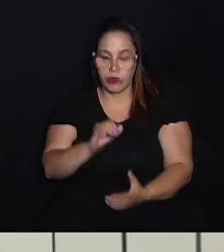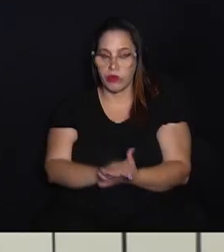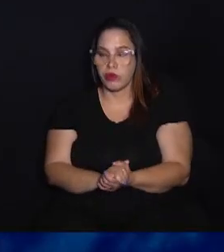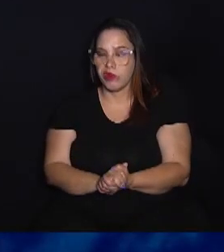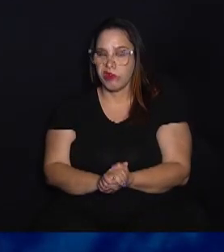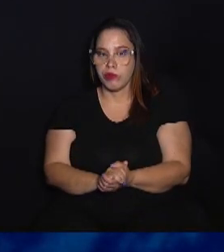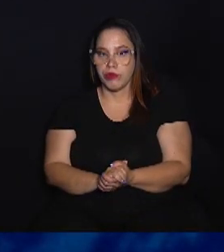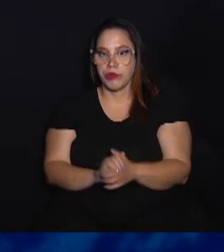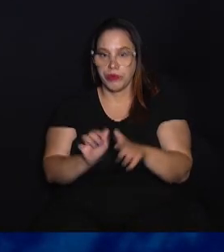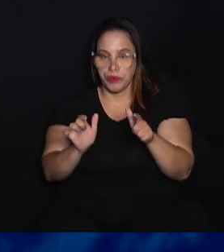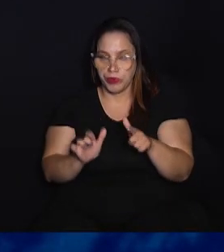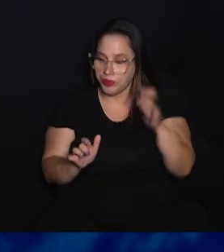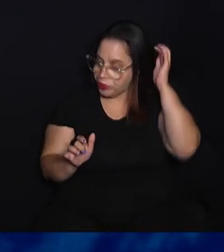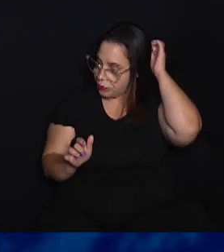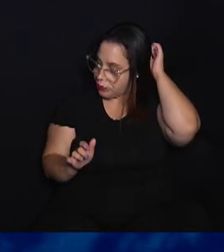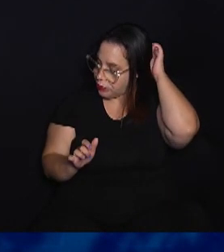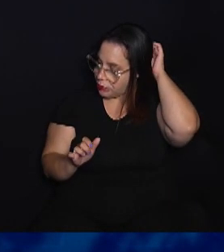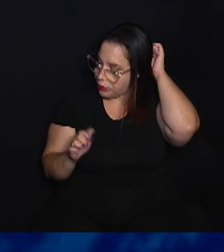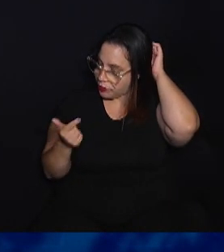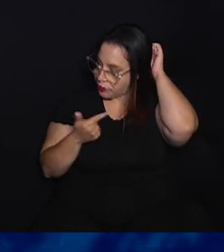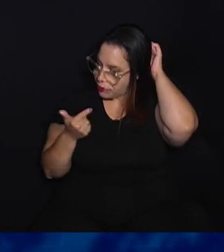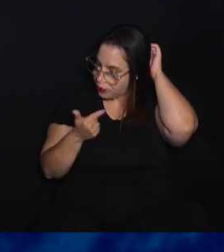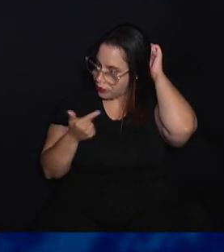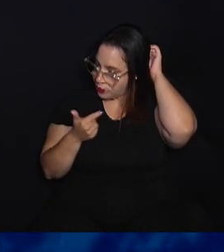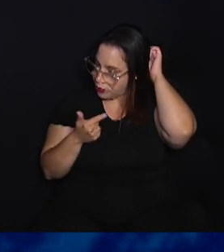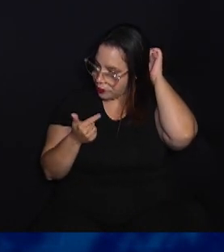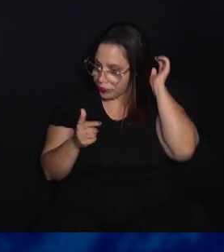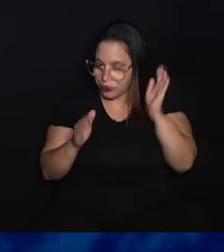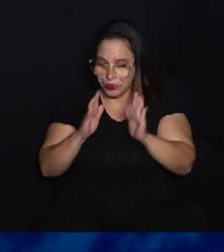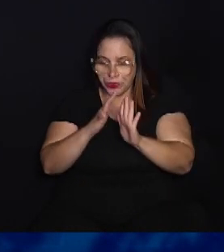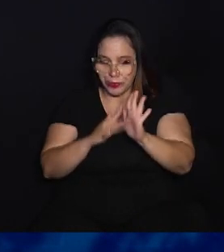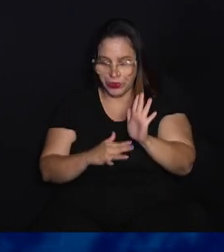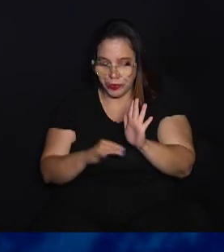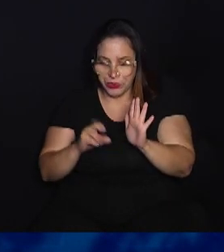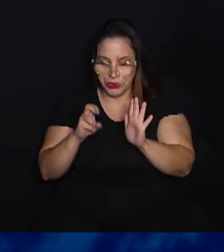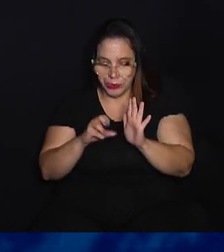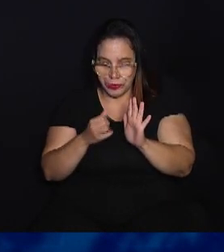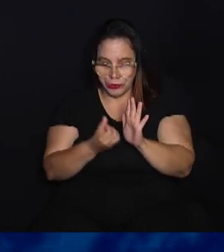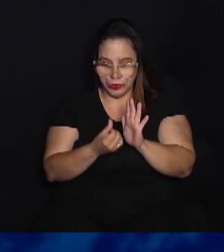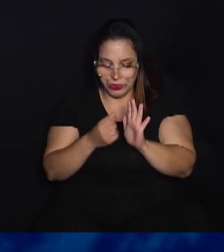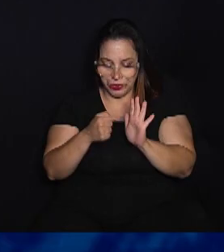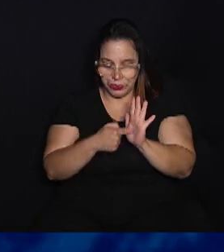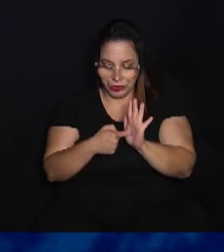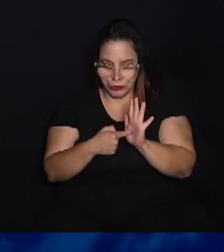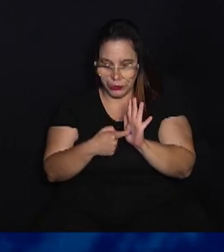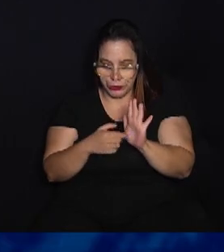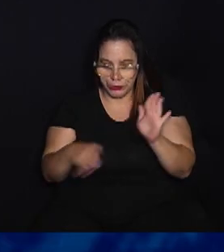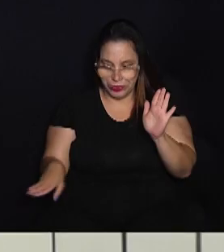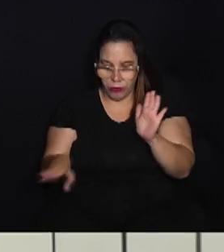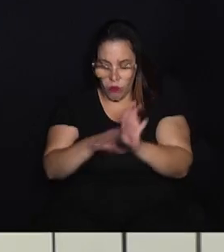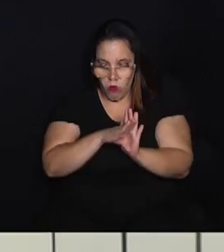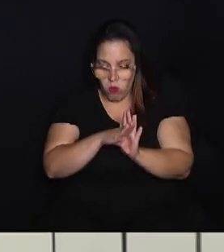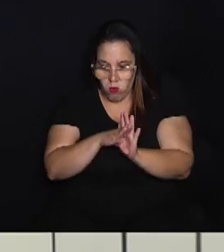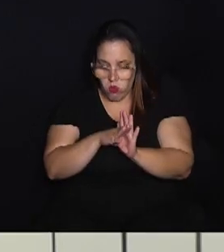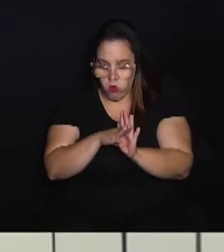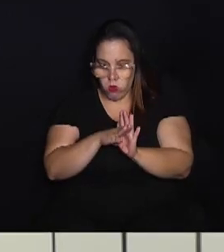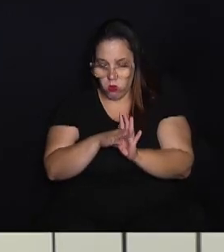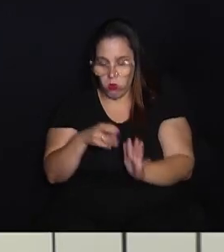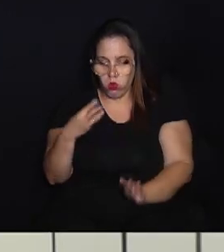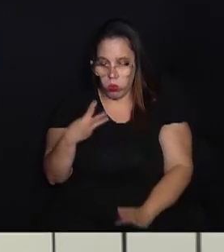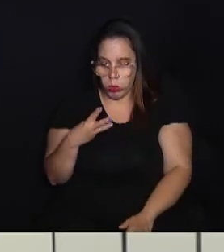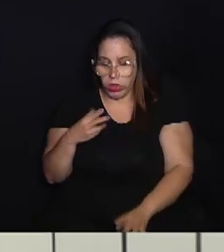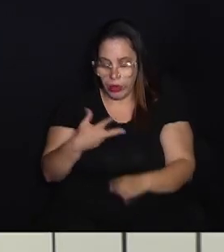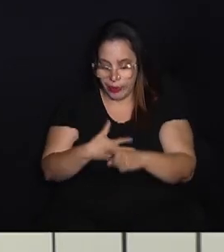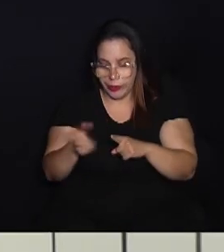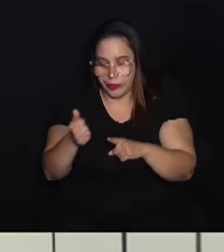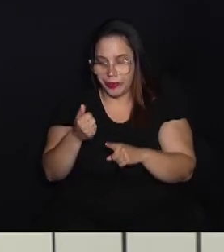que ocupa atualmente a 2ª posição da tabela com 51 pontos, chega para essa partida com 3